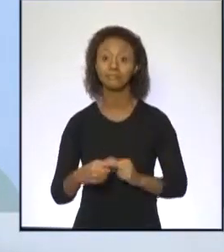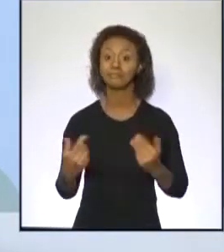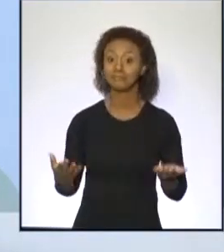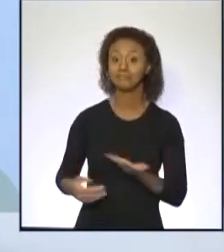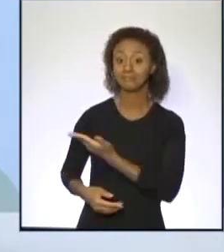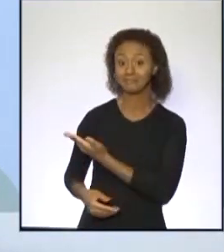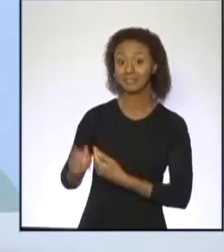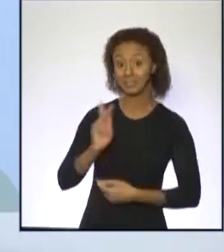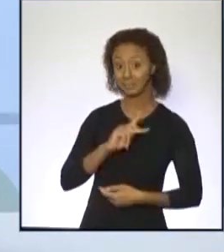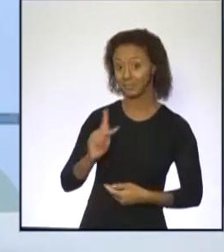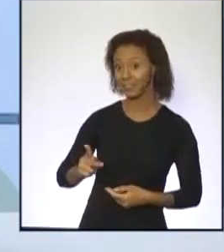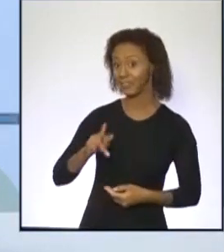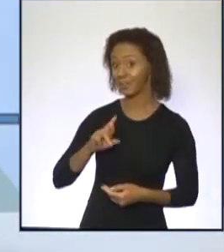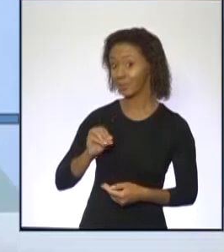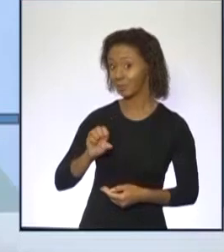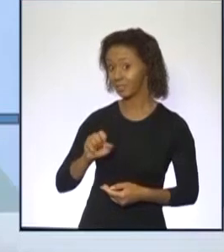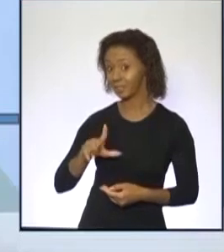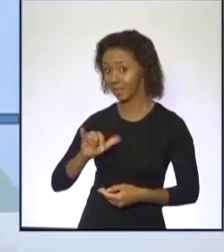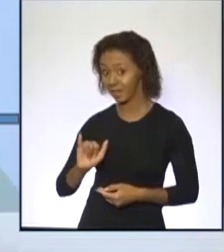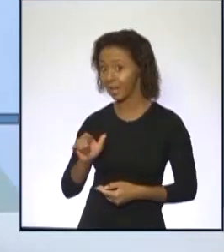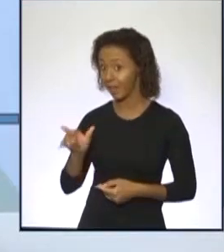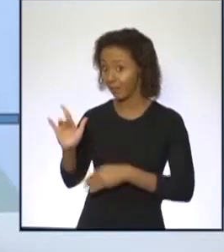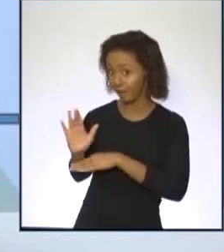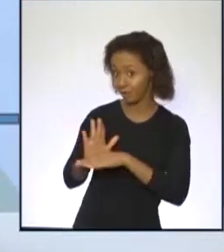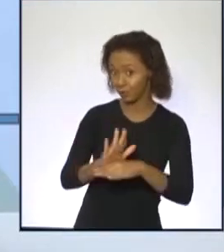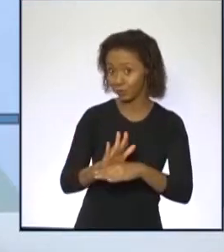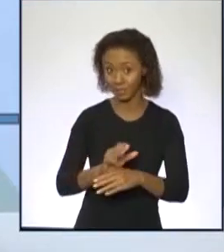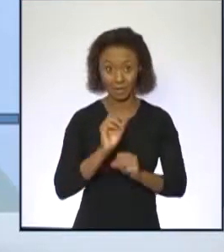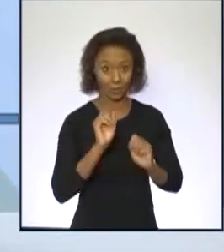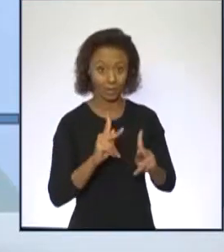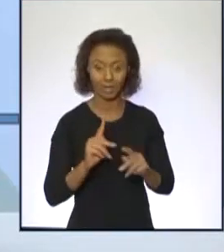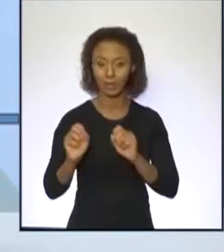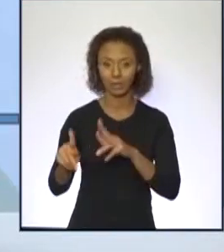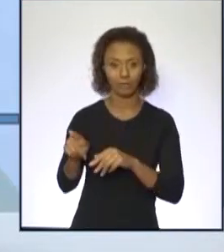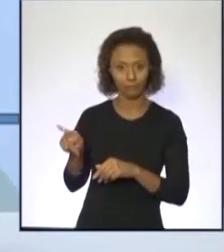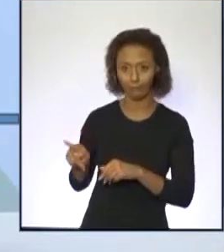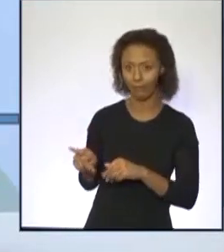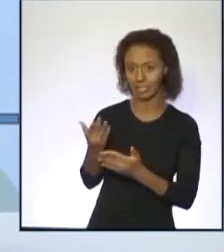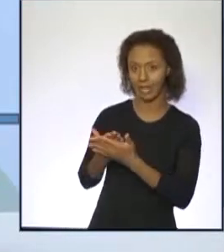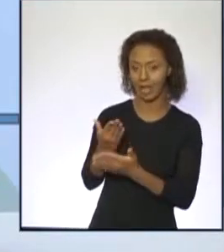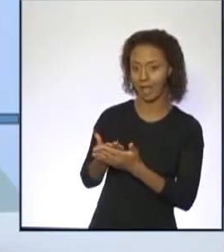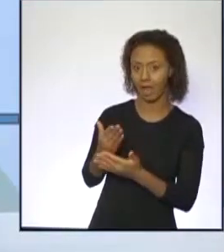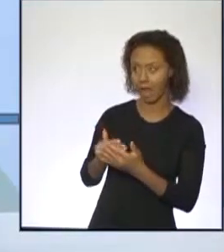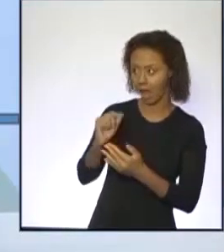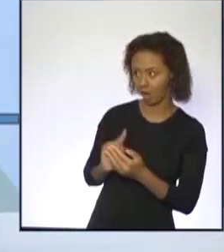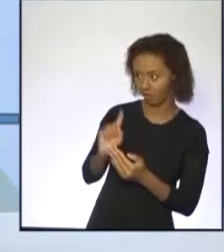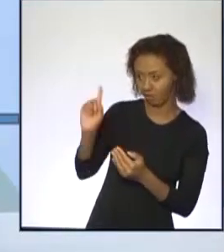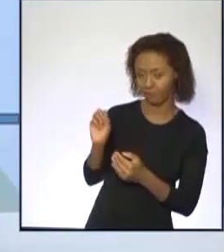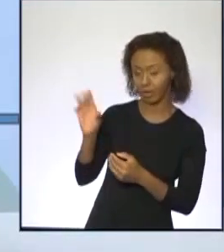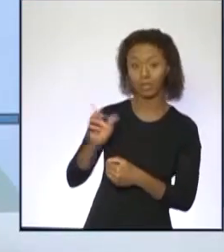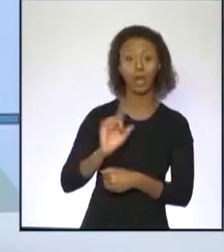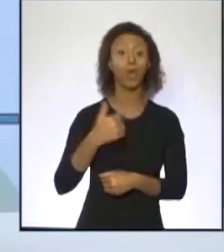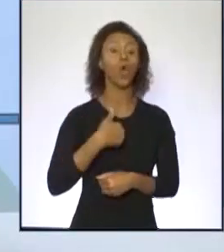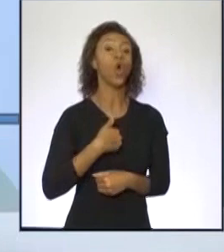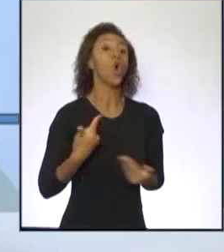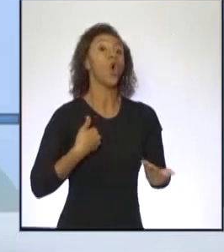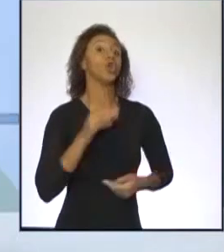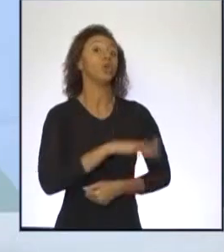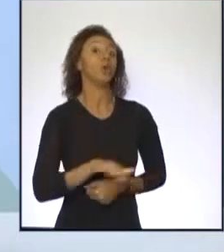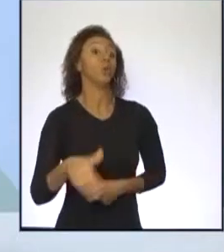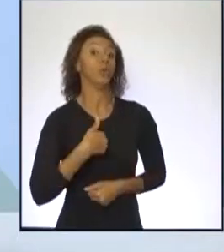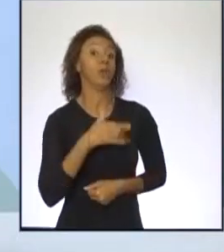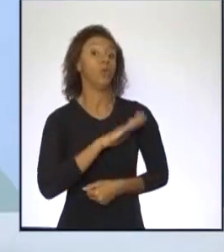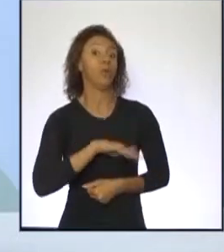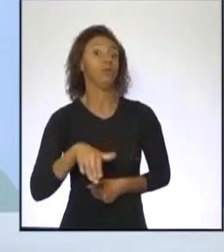do nosso lado, vai ajudar. Certo? Ok. Roseli, você não vai ficar fora da aula, não, Eu tá? não. Hoje eu sou aluna. Hoje eu sou aluna da